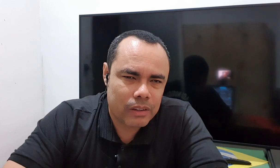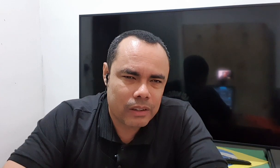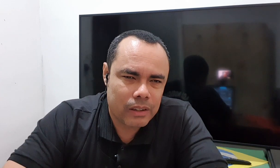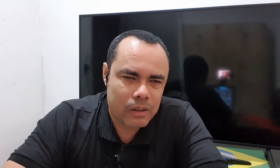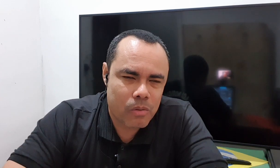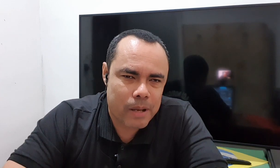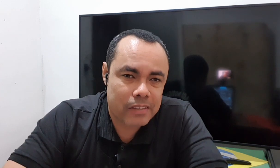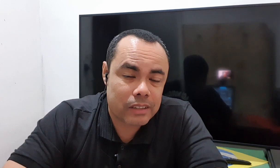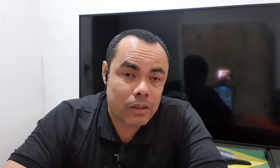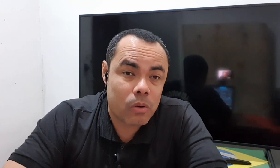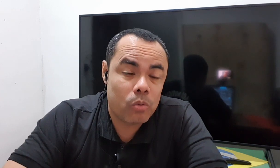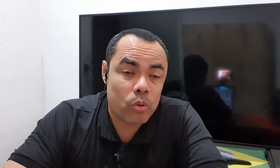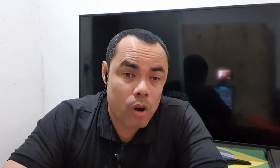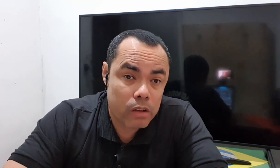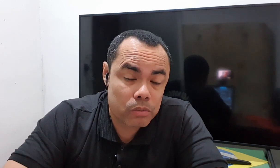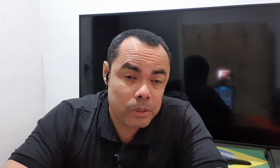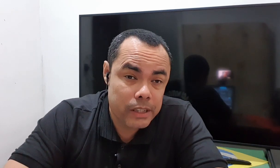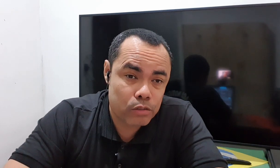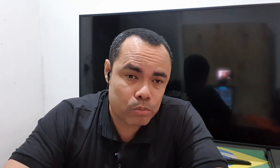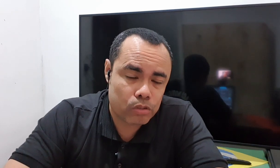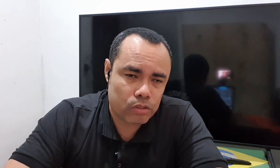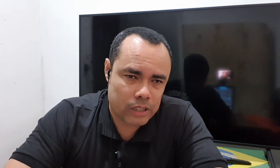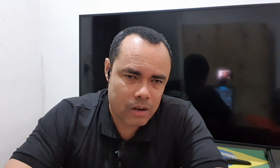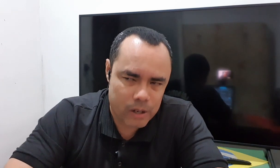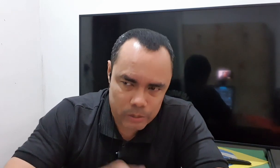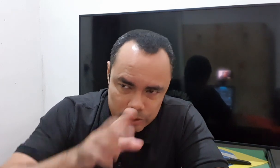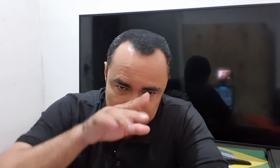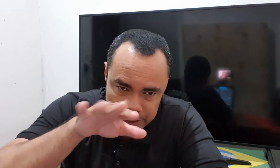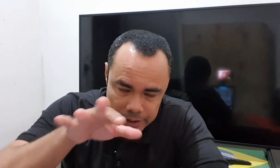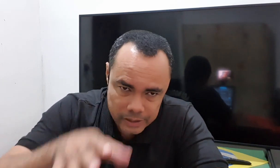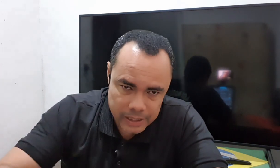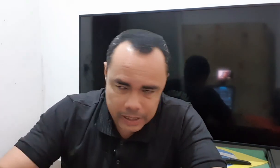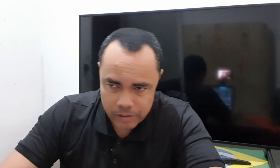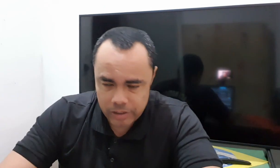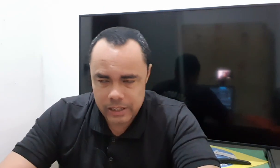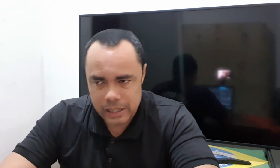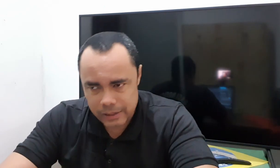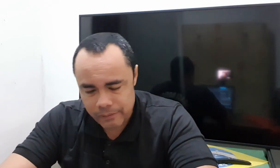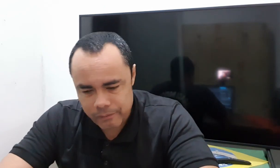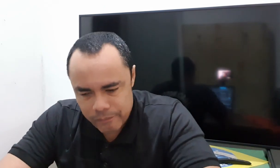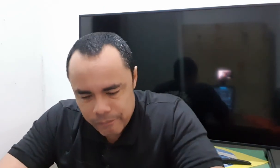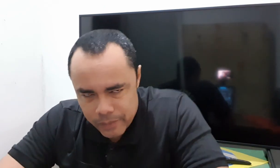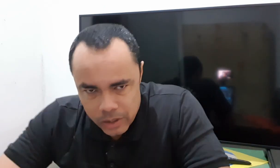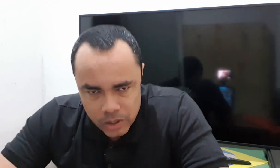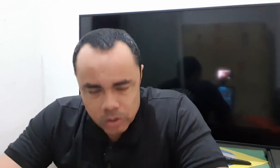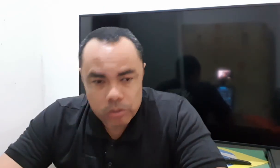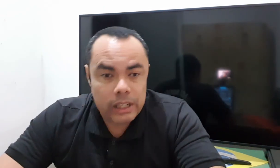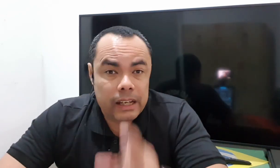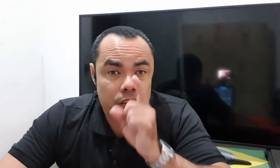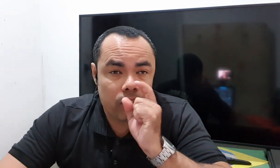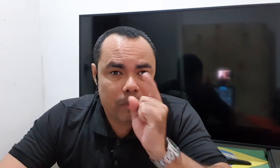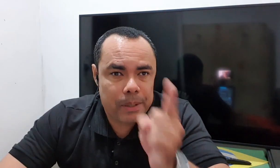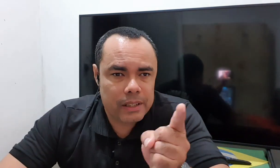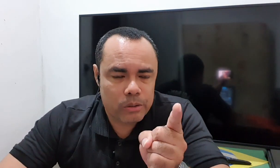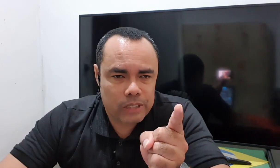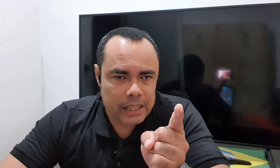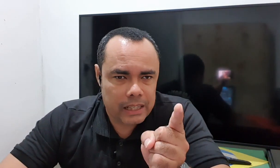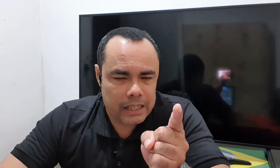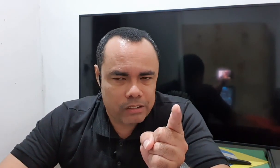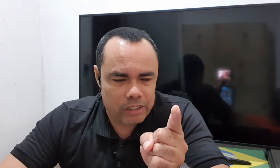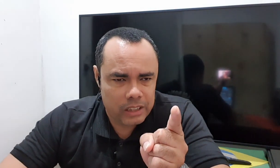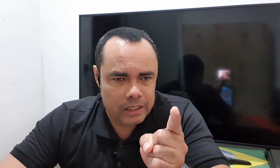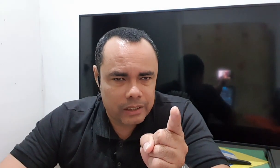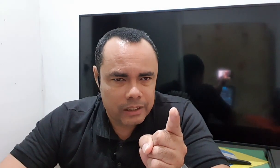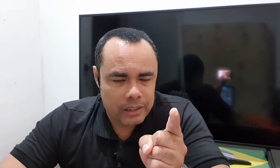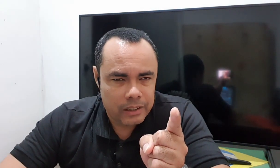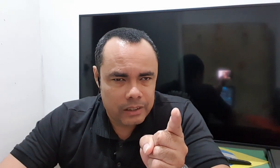gente, começa com nós mesmos, na hora do tilinilim da caixinha lá. No dia que a gente aprender a usar